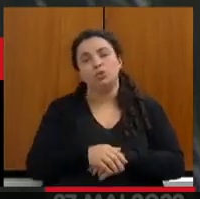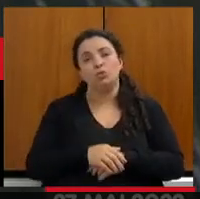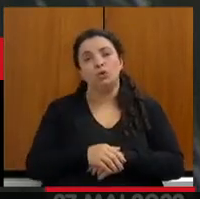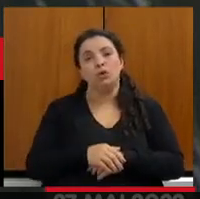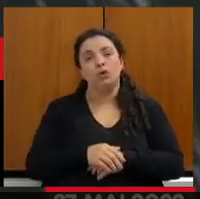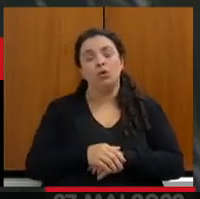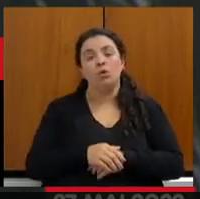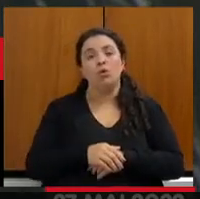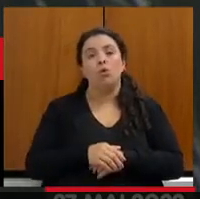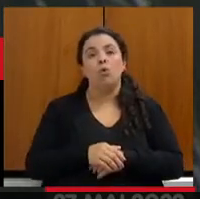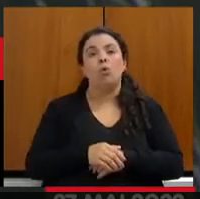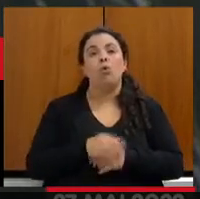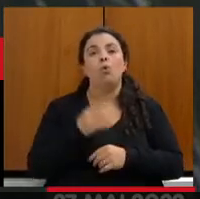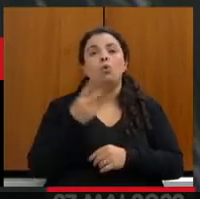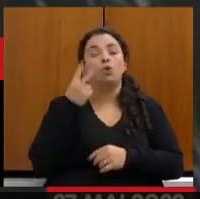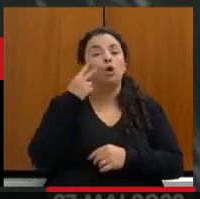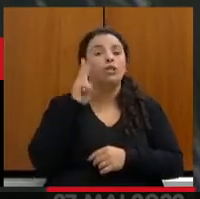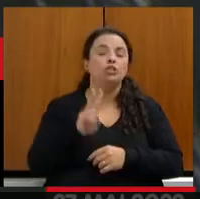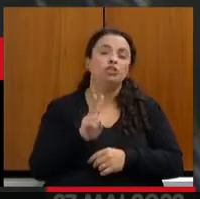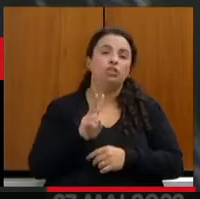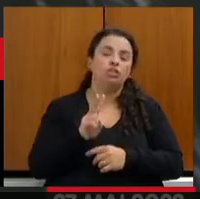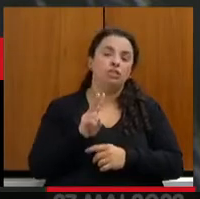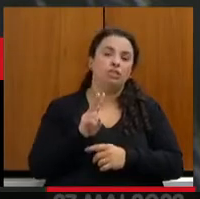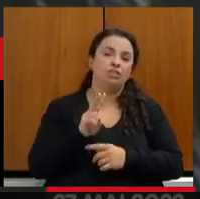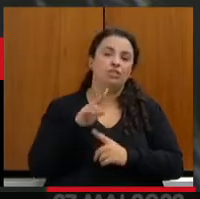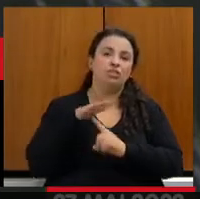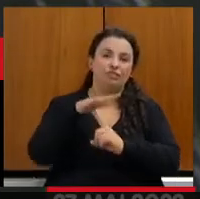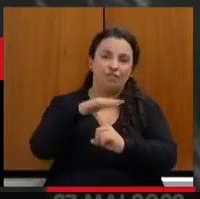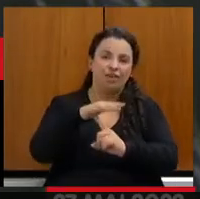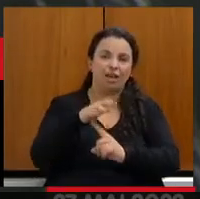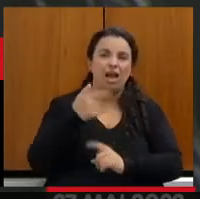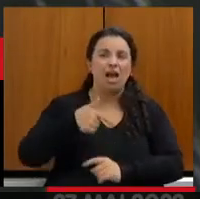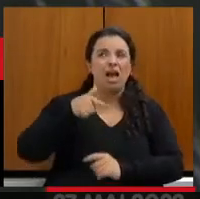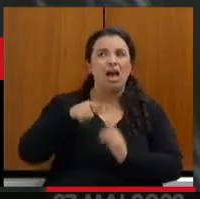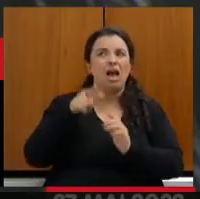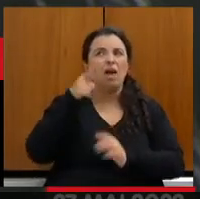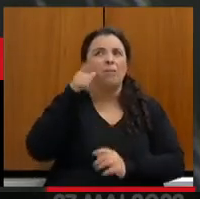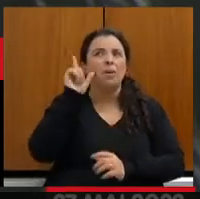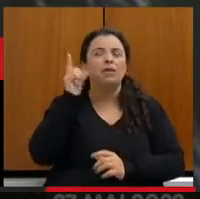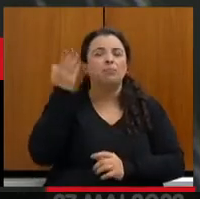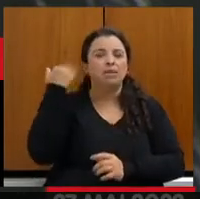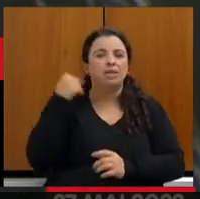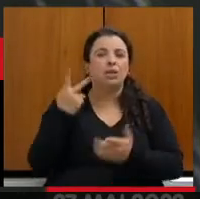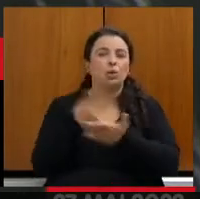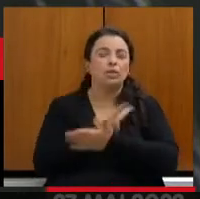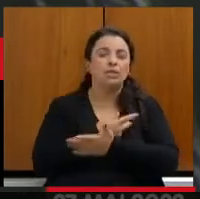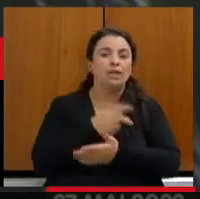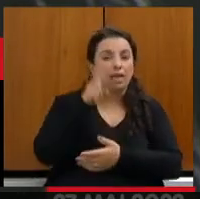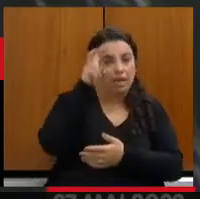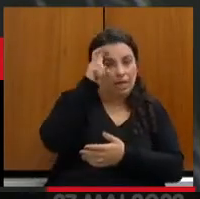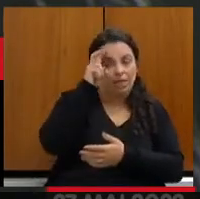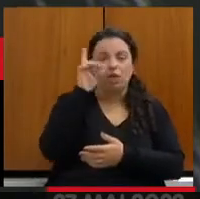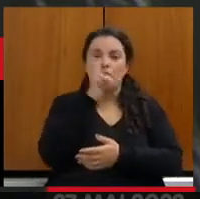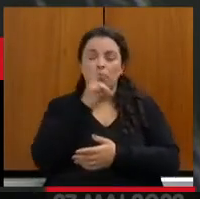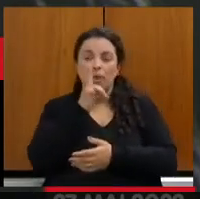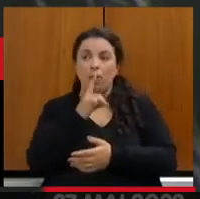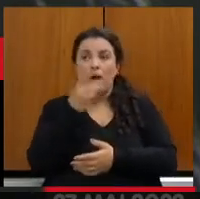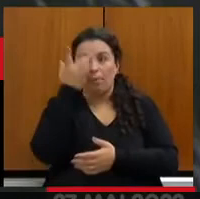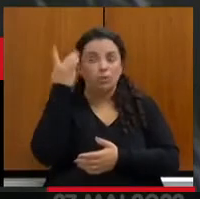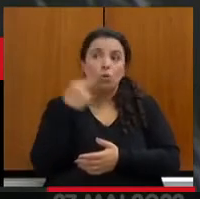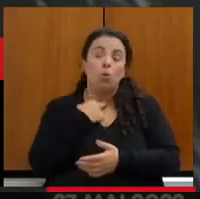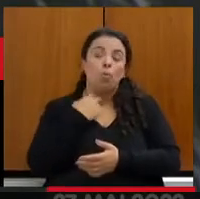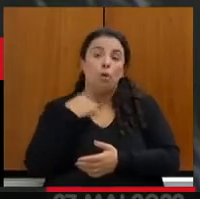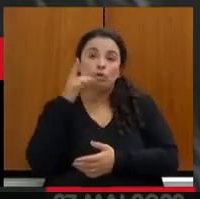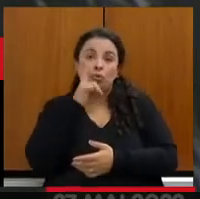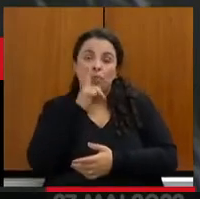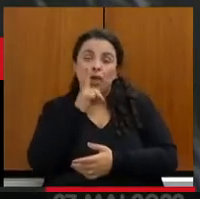mais de feira como era antigamente eram aos domingos e às quintas feiras cliente que não puder ir aos domingos vão ter a oportunidade